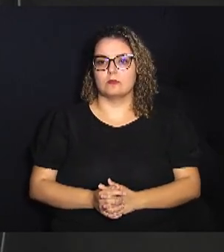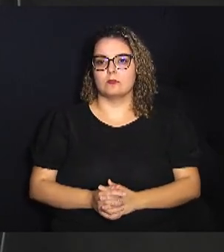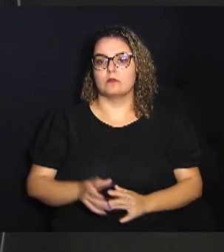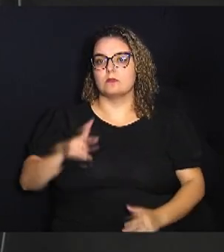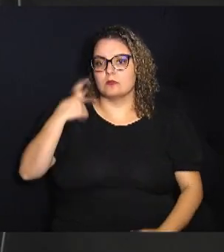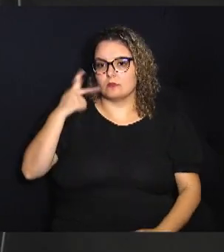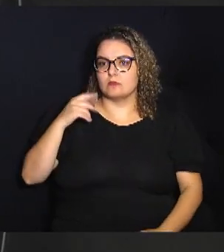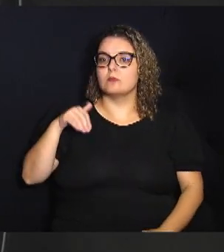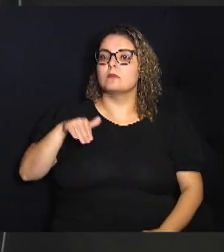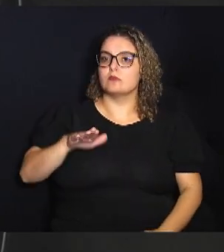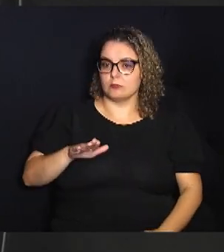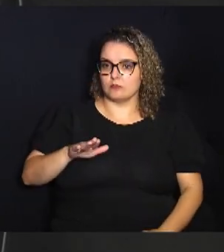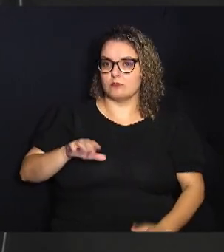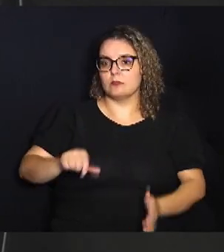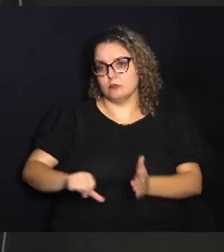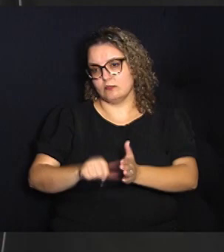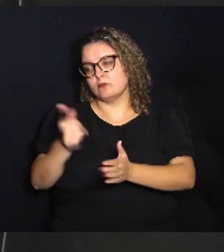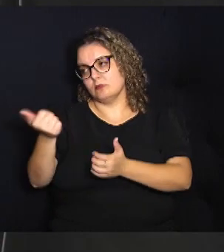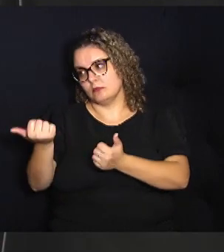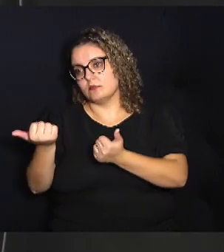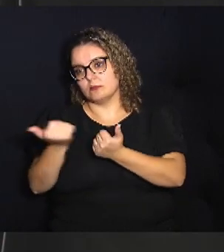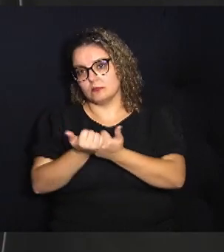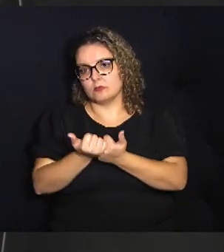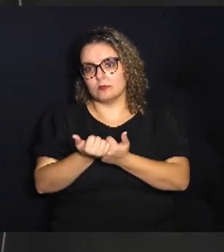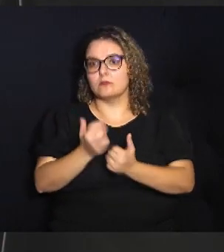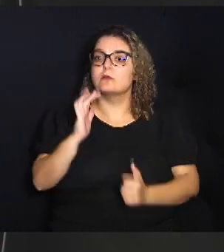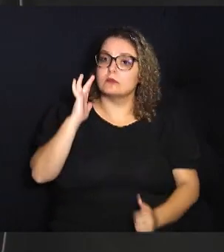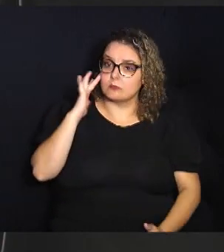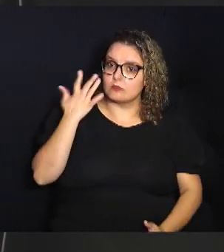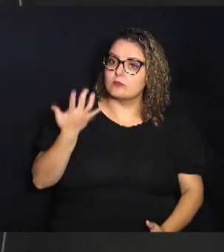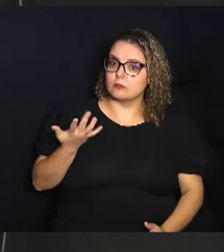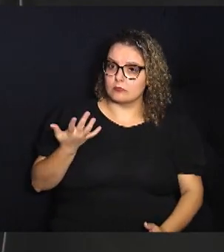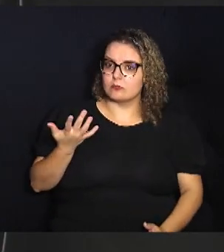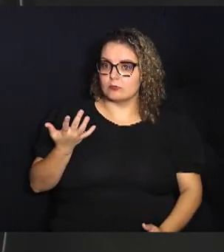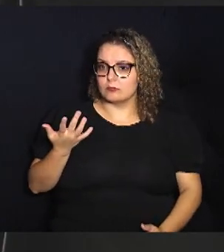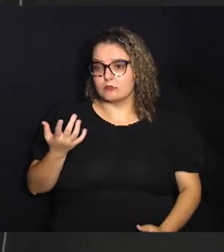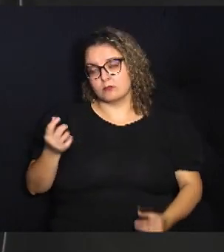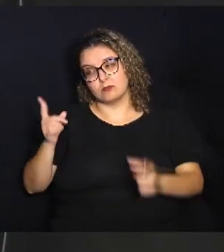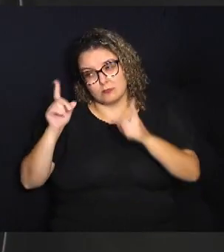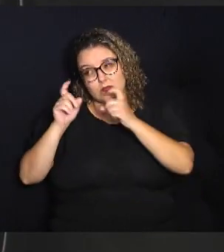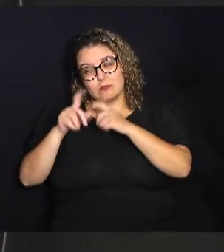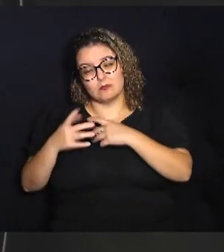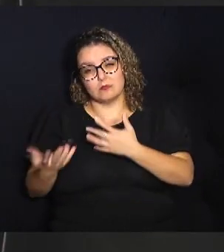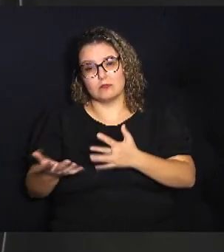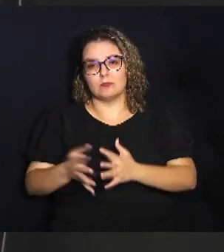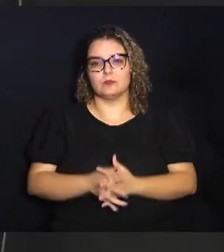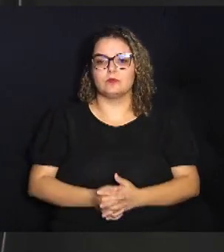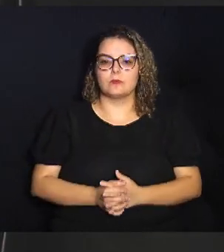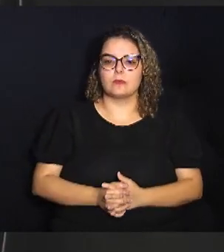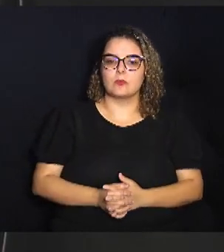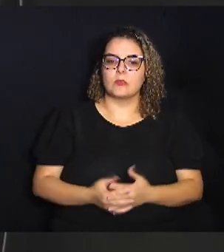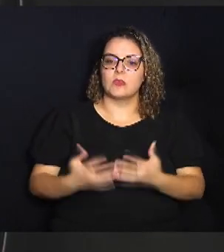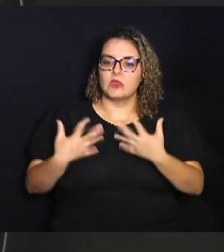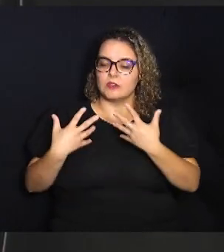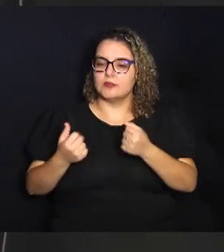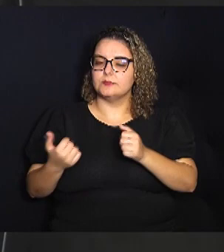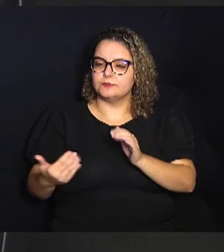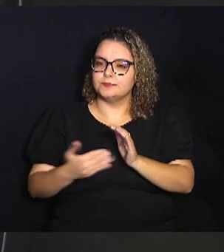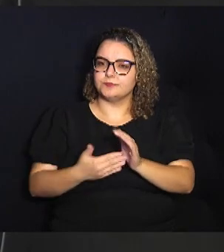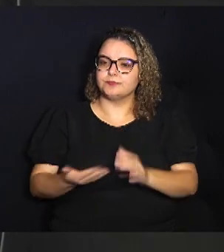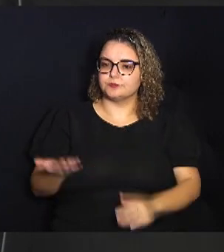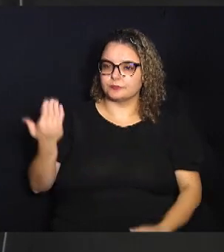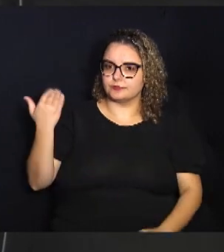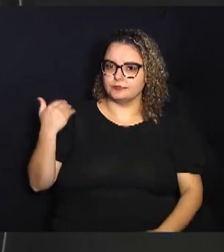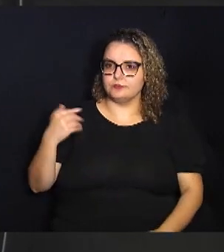com mais o primeiro suplente. Então, ali eu achei que estava meio complicado e eu recebi um convite até então